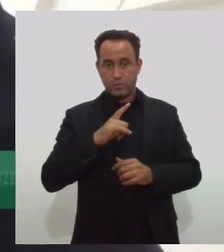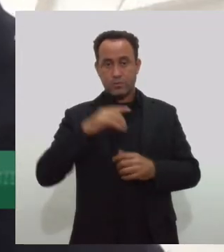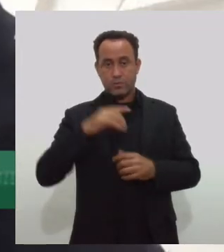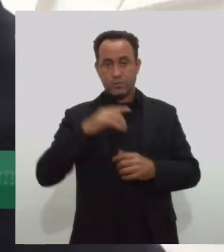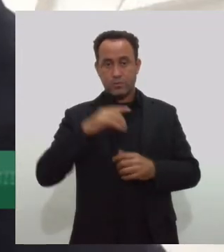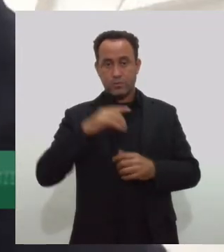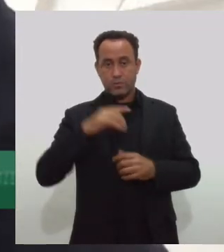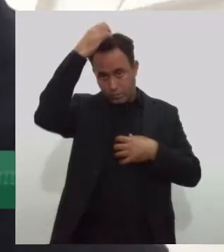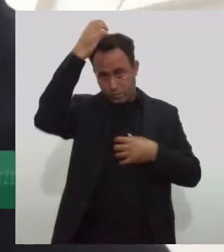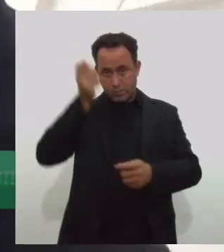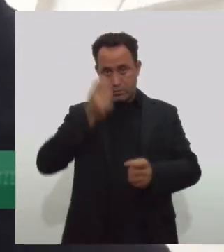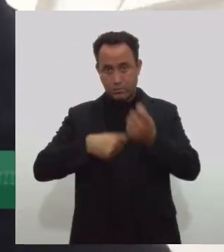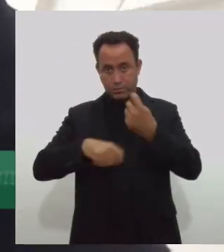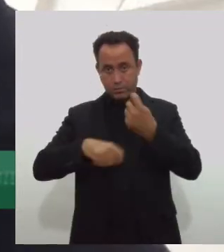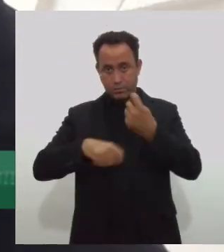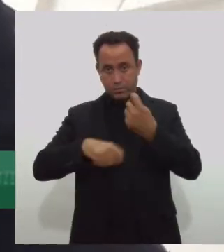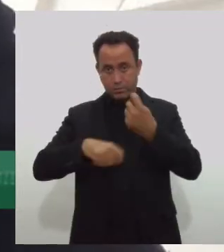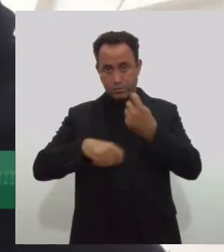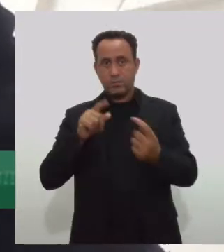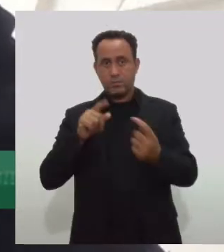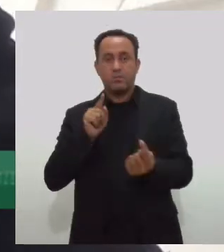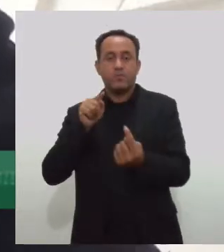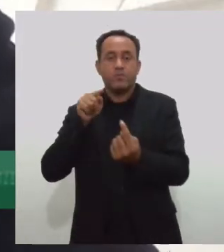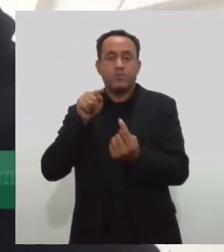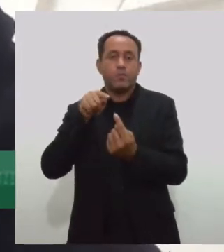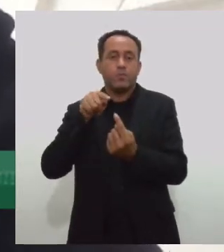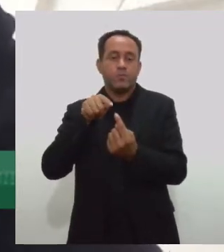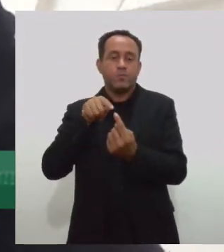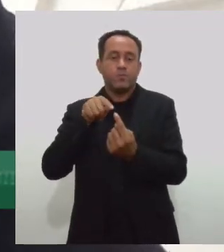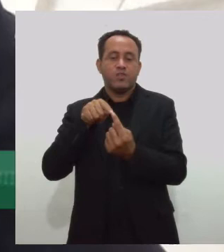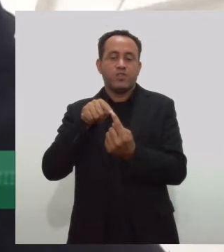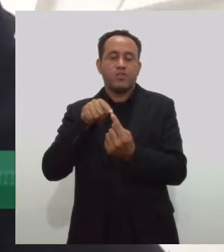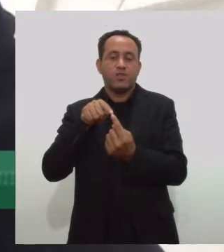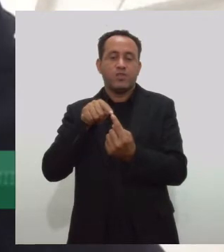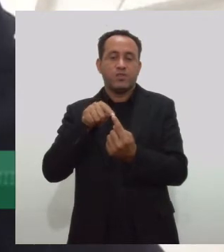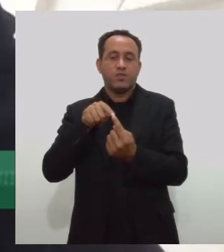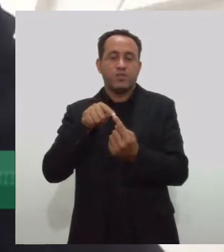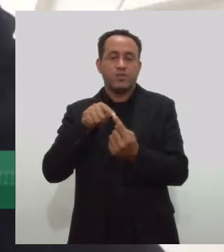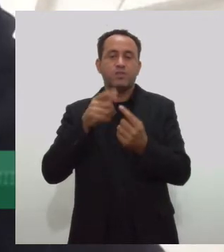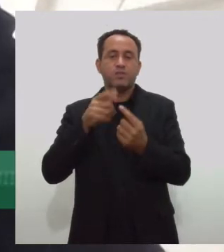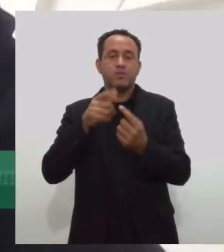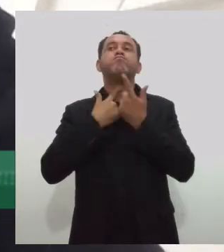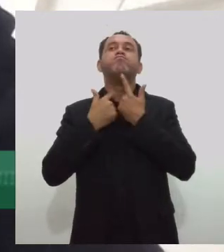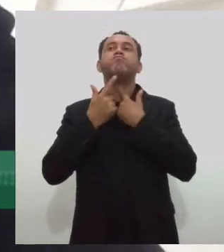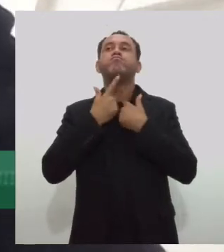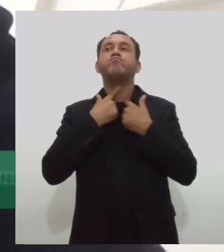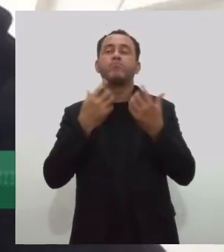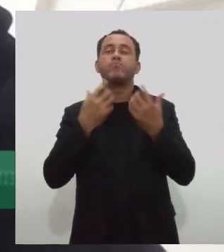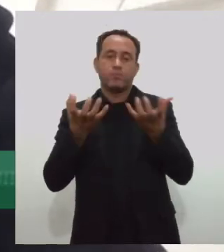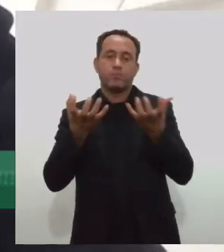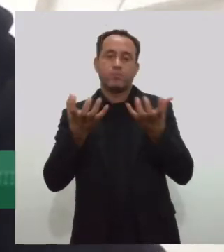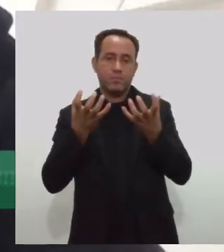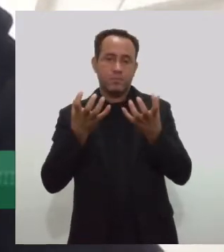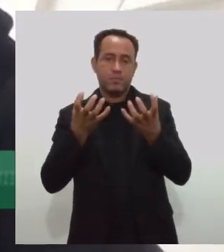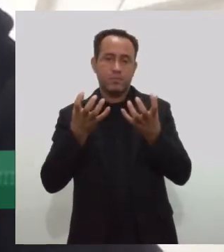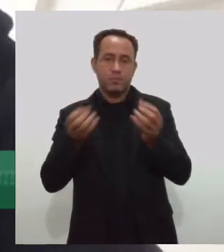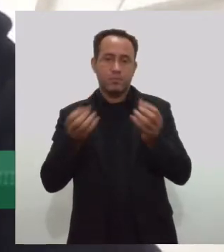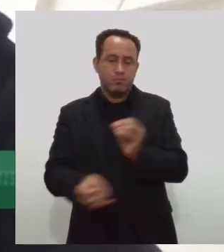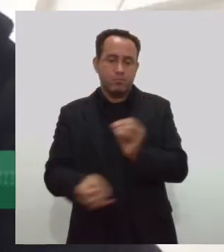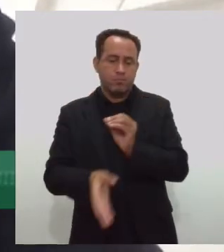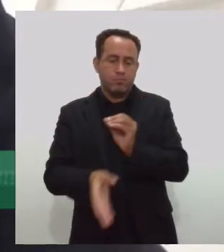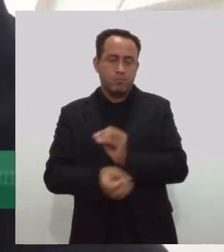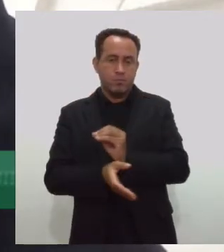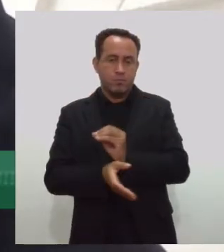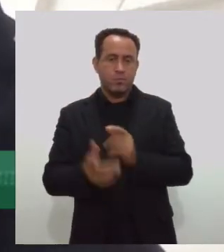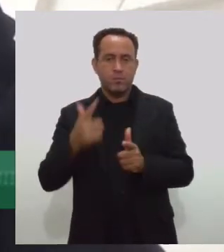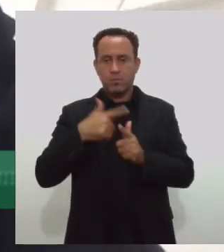se houver dolo, intenção direta de causar lesão ao erário, de